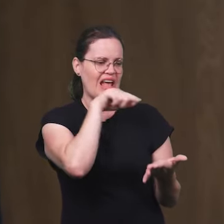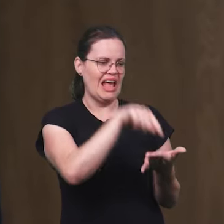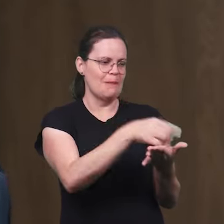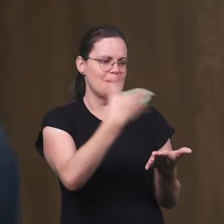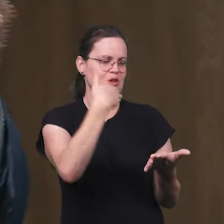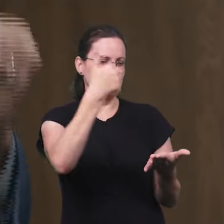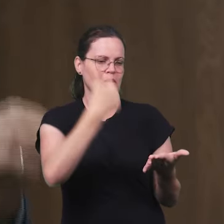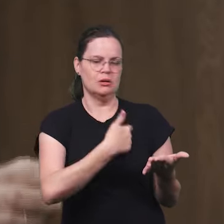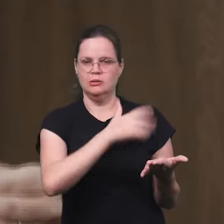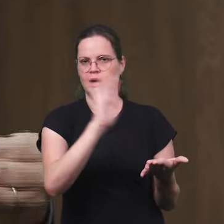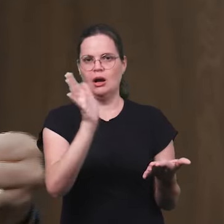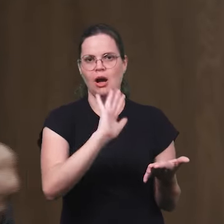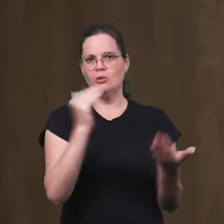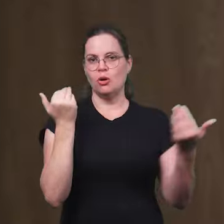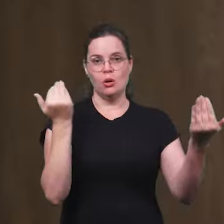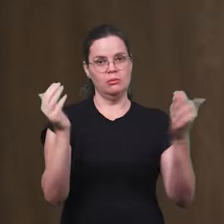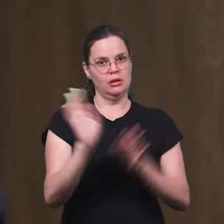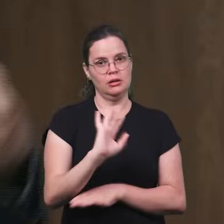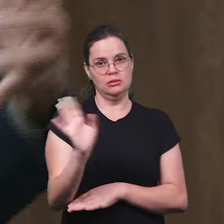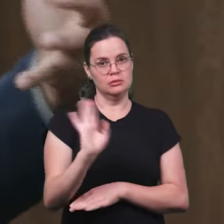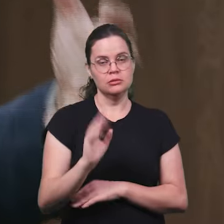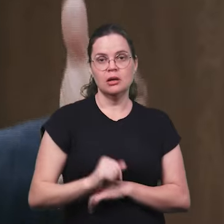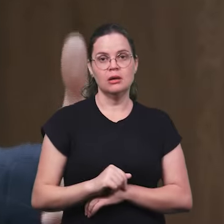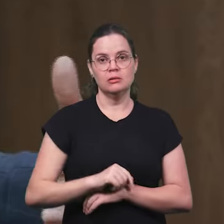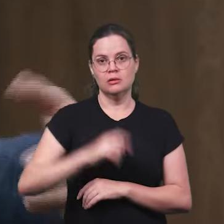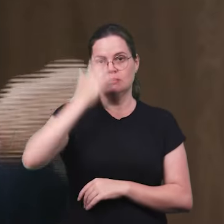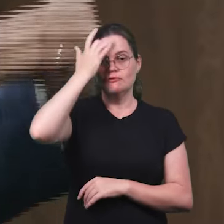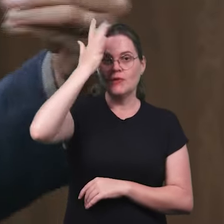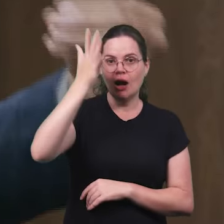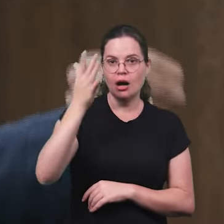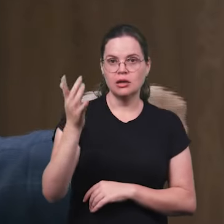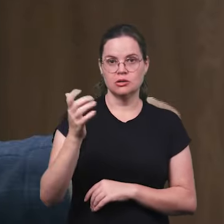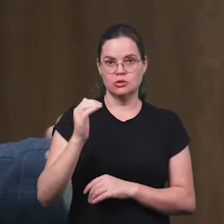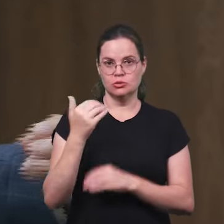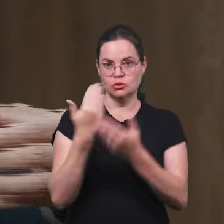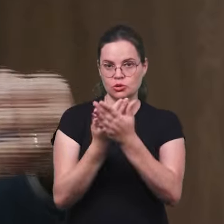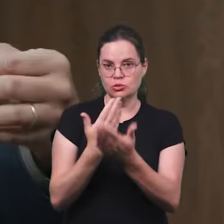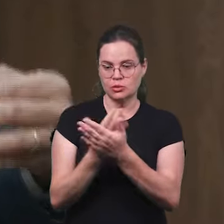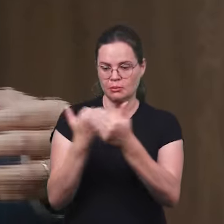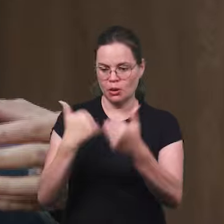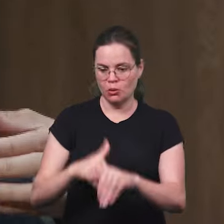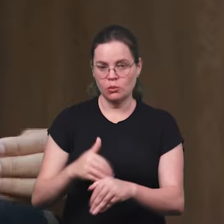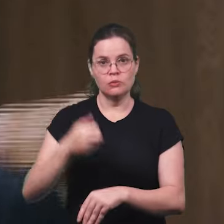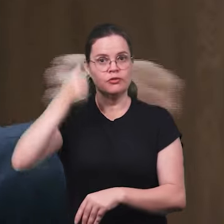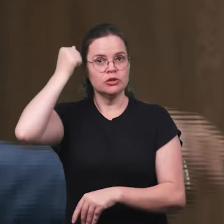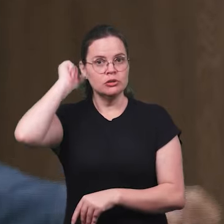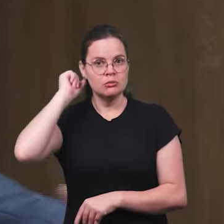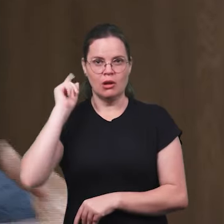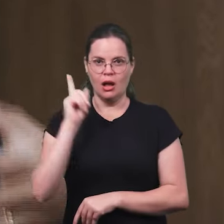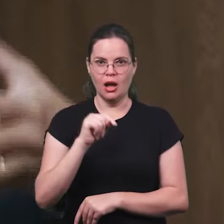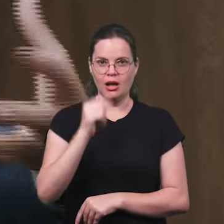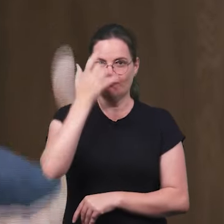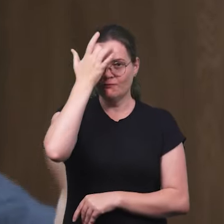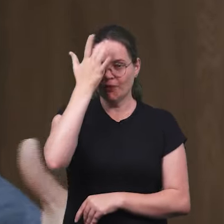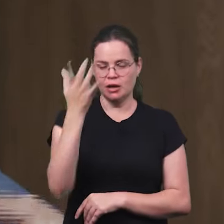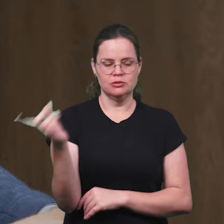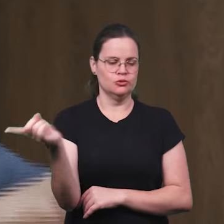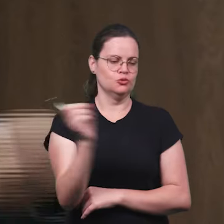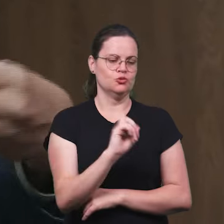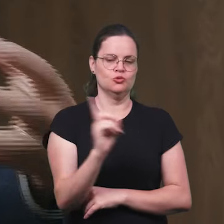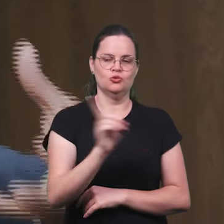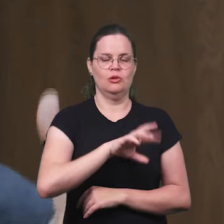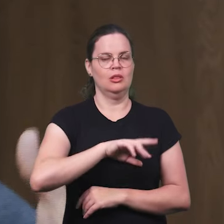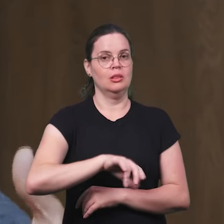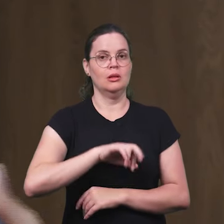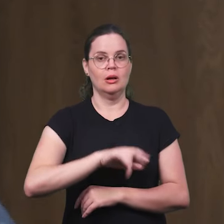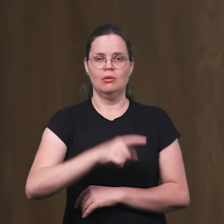deixar claro, não é fácil estudar para concurso, para o vestibular, se preparar para esse tipo de prova. É uma rotina pesada, uma rotina